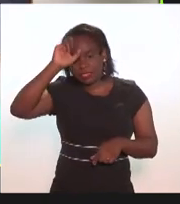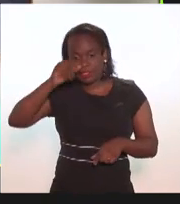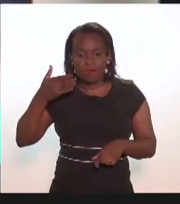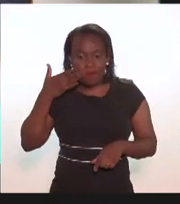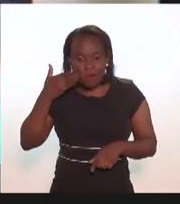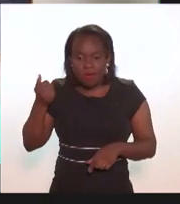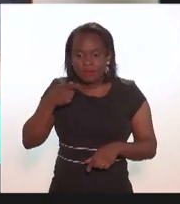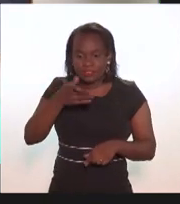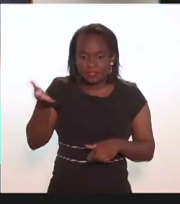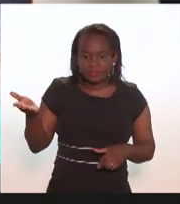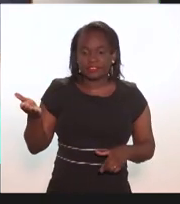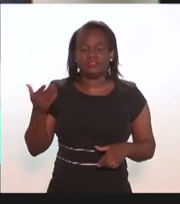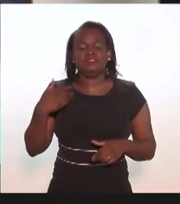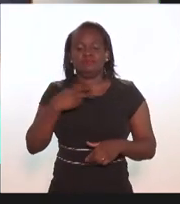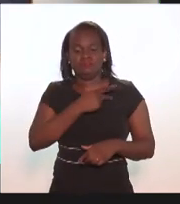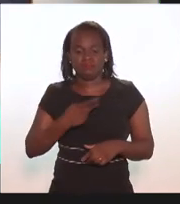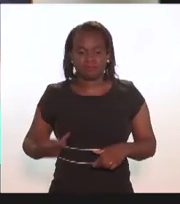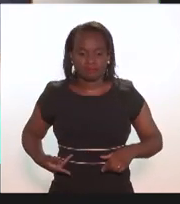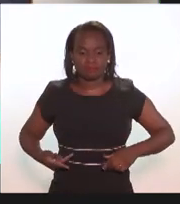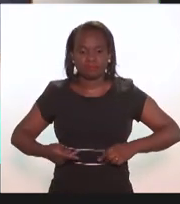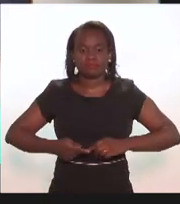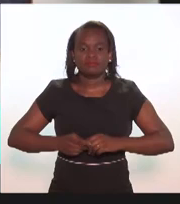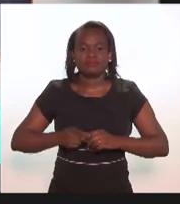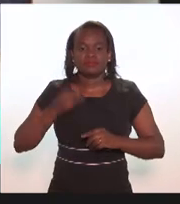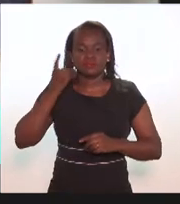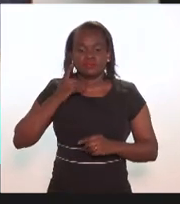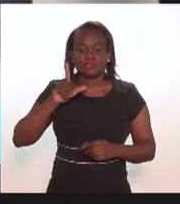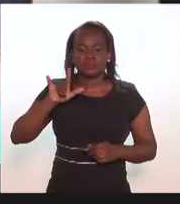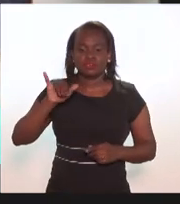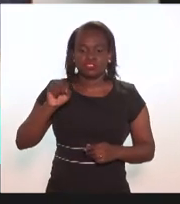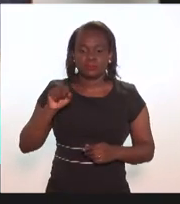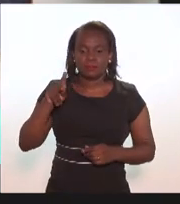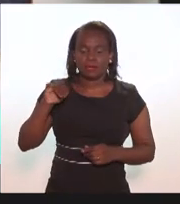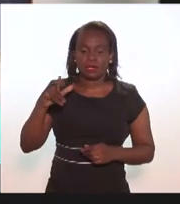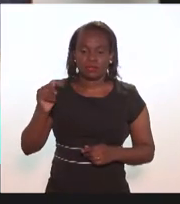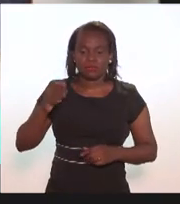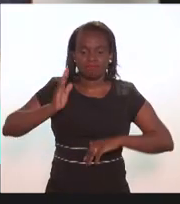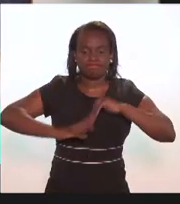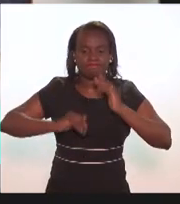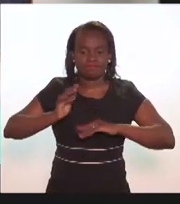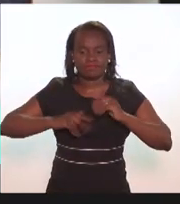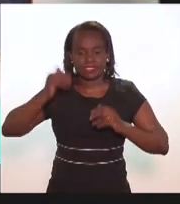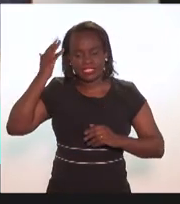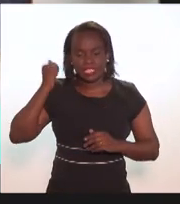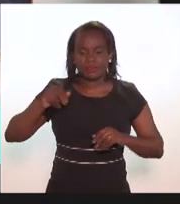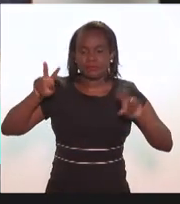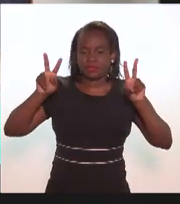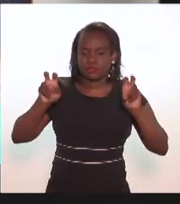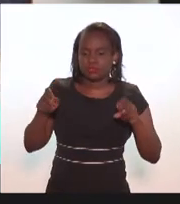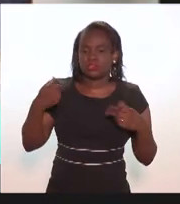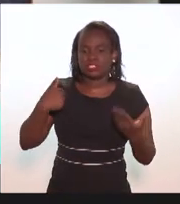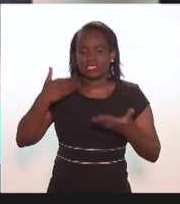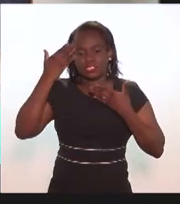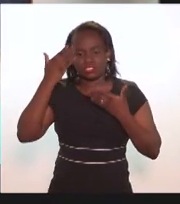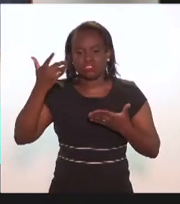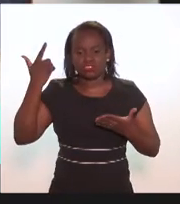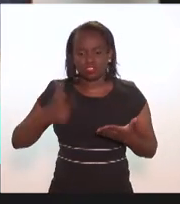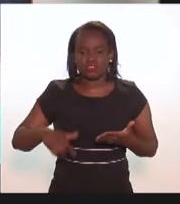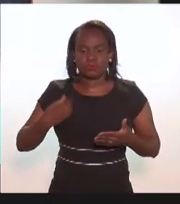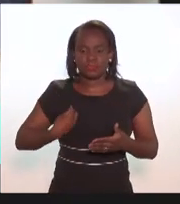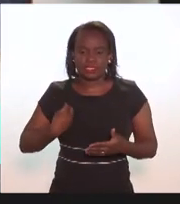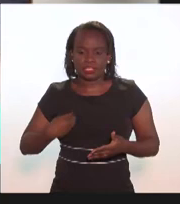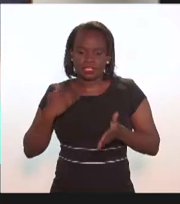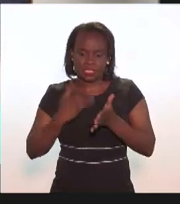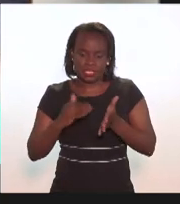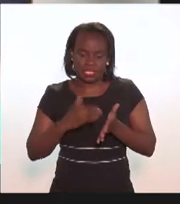Estou aqui para aprender com Vossa Excelência, presidente, deputado Luiz Paulo, que domina muito esse assunto. Quero agradecer novamente a presença do secretário,